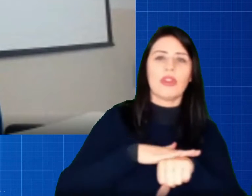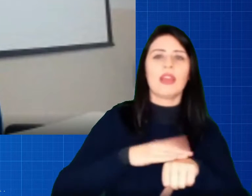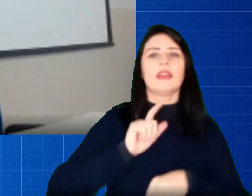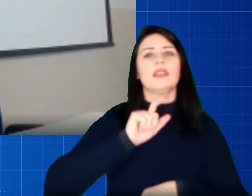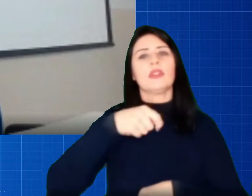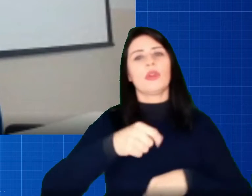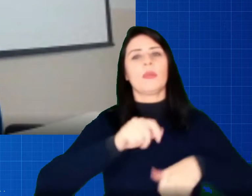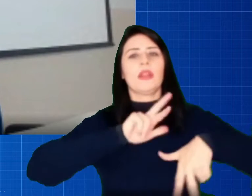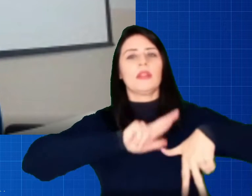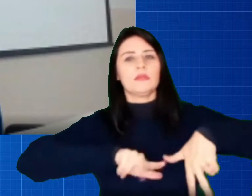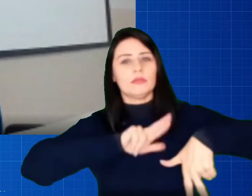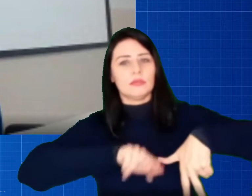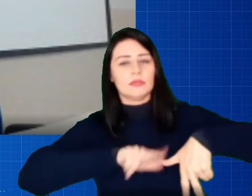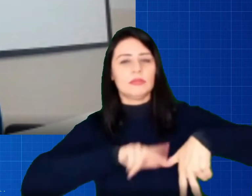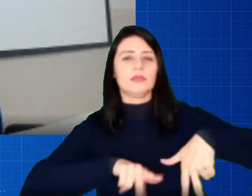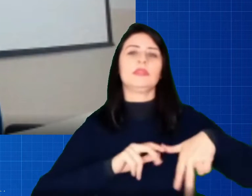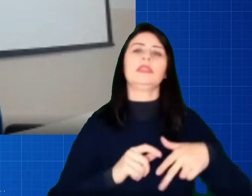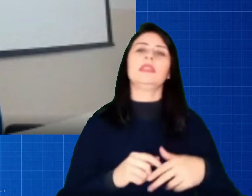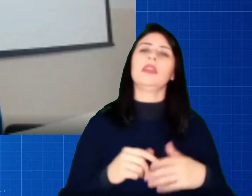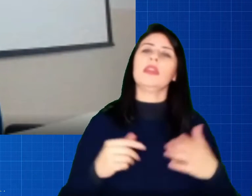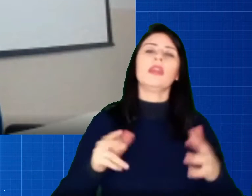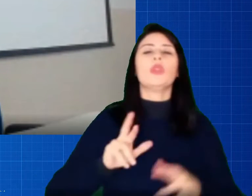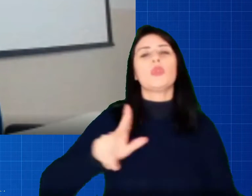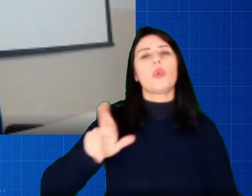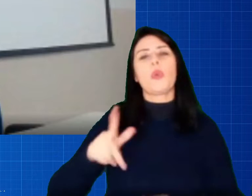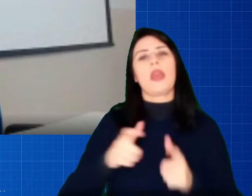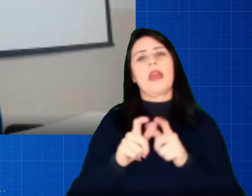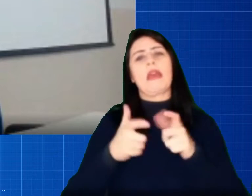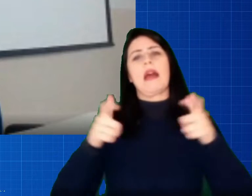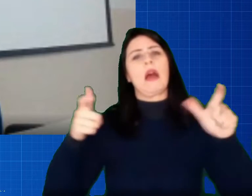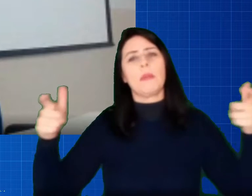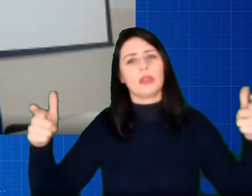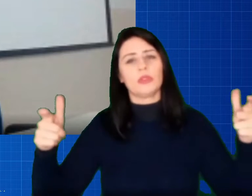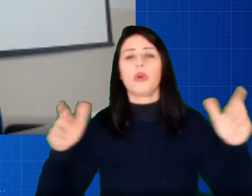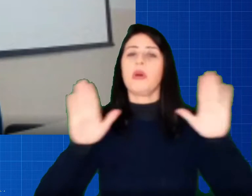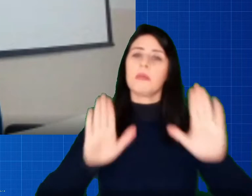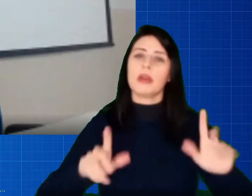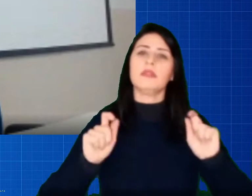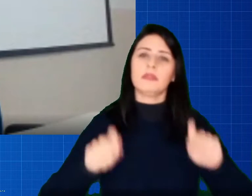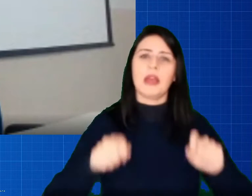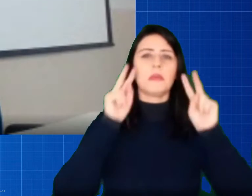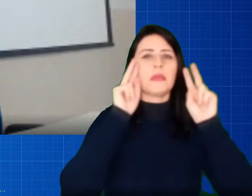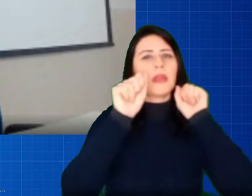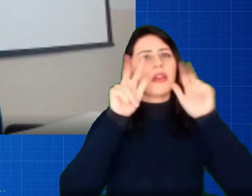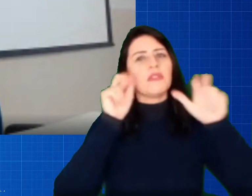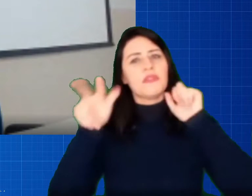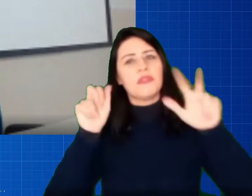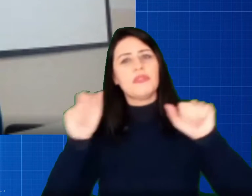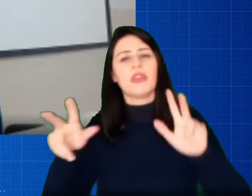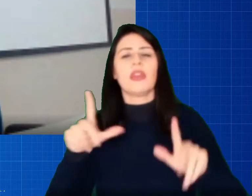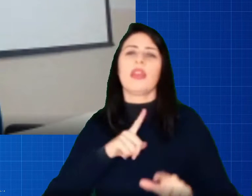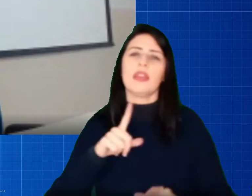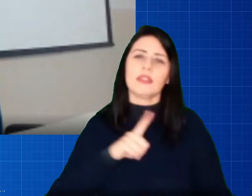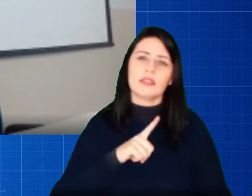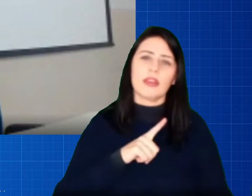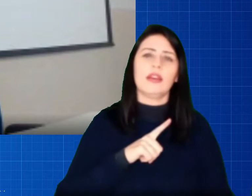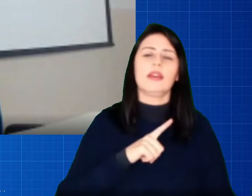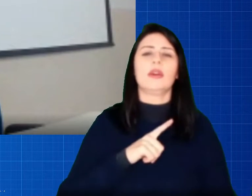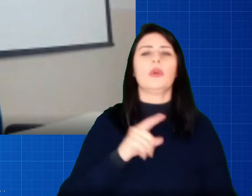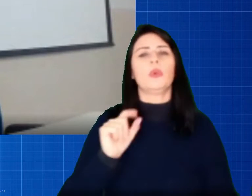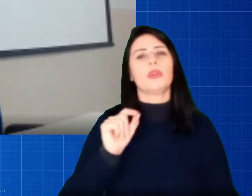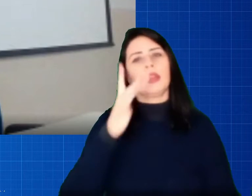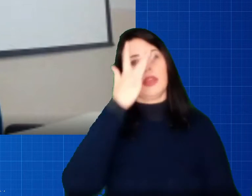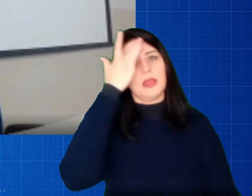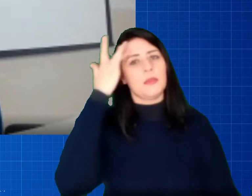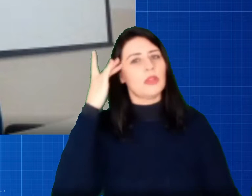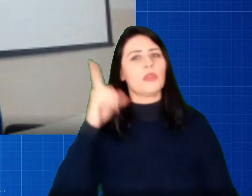aí sobre a diversidade sexual. Ela não é que ela aumentou, ela está mais visível, né? A gente sabe que ela está mais visível